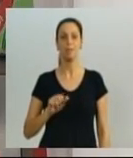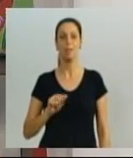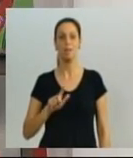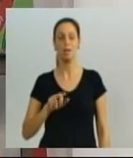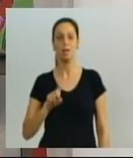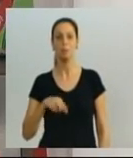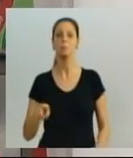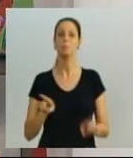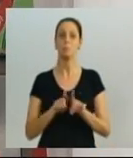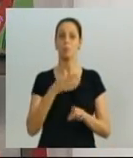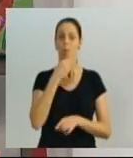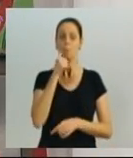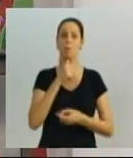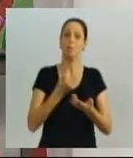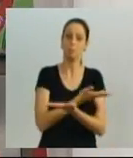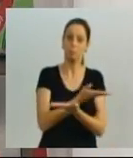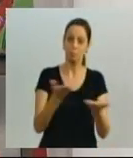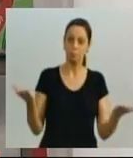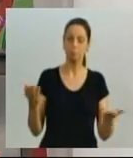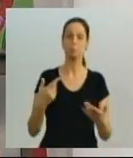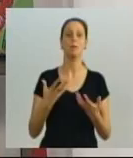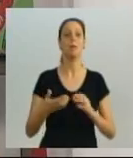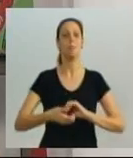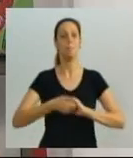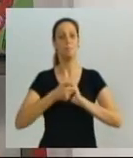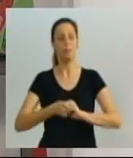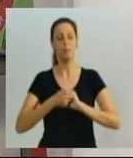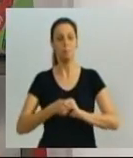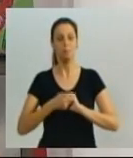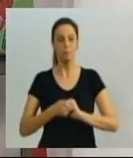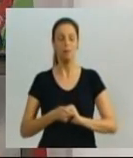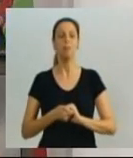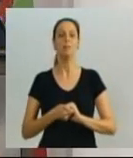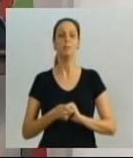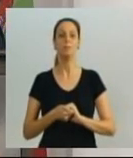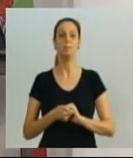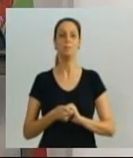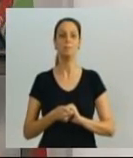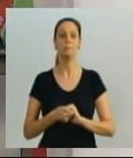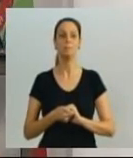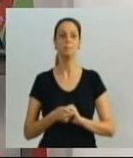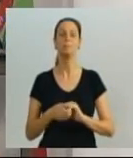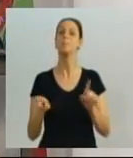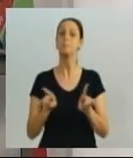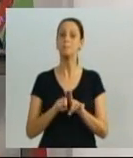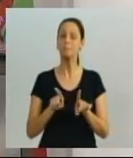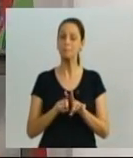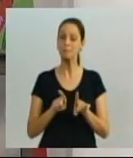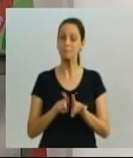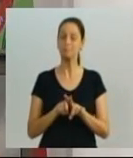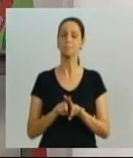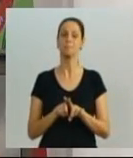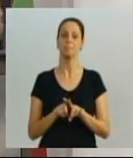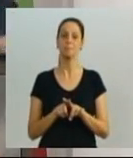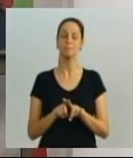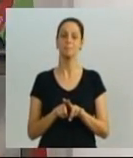senhores, eu quero parabenizá-lo já prima facie